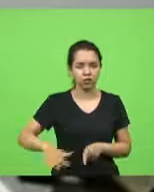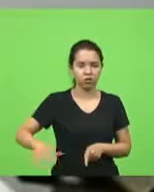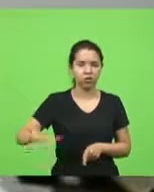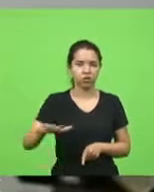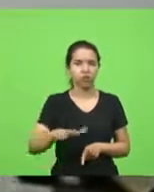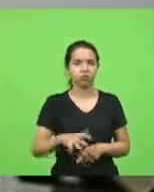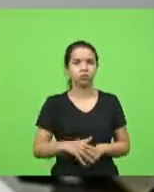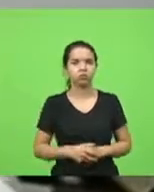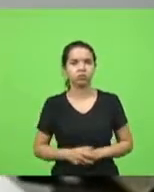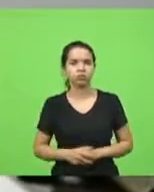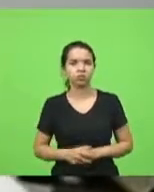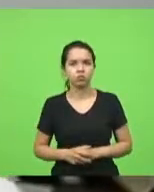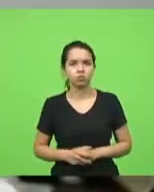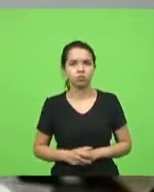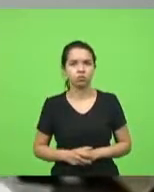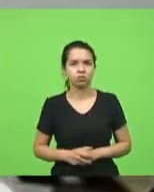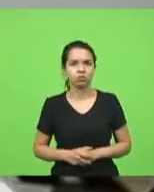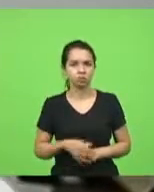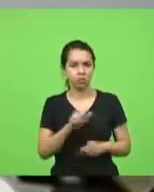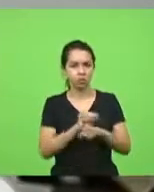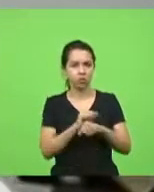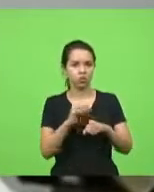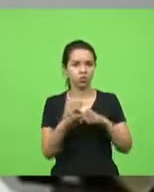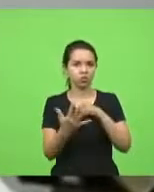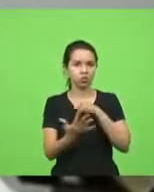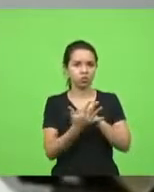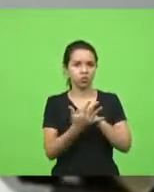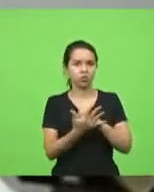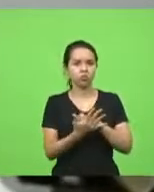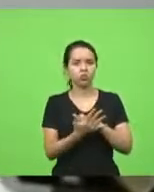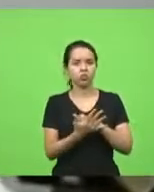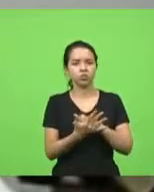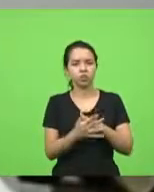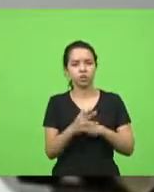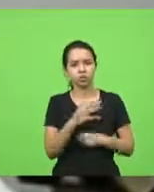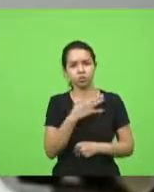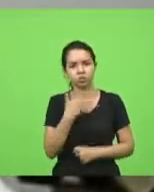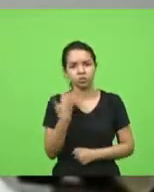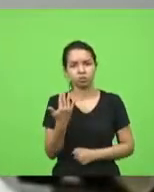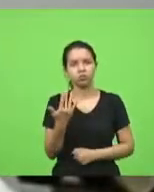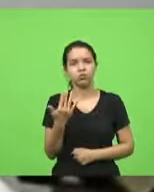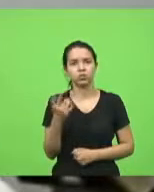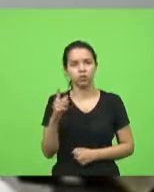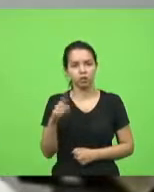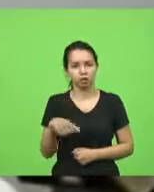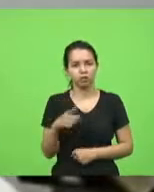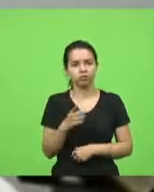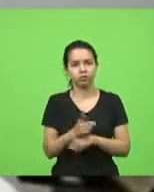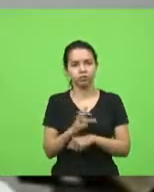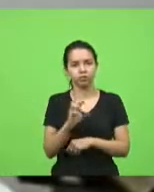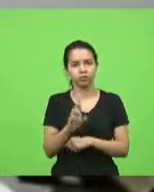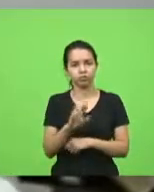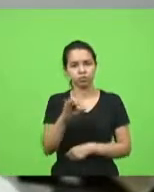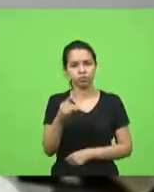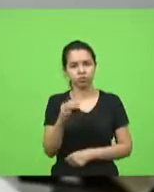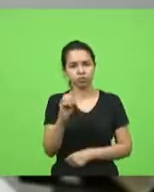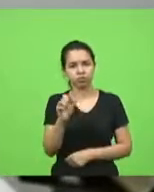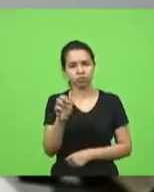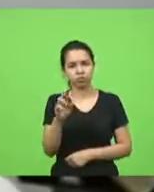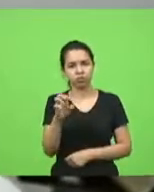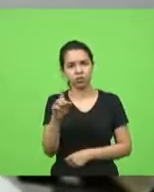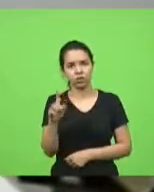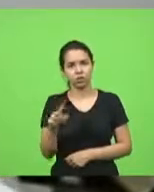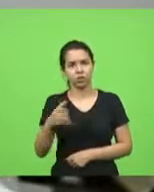bem, o Covid faz mais uma vítima. Essa vítima foi o doutor Juarez Nogara. 85